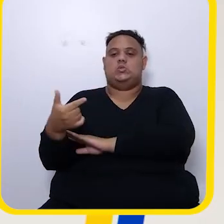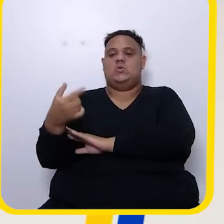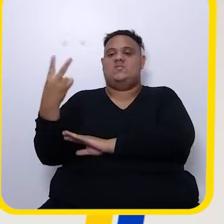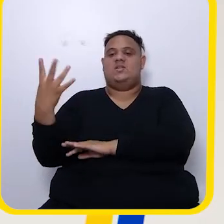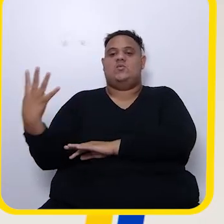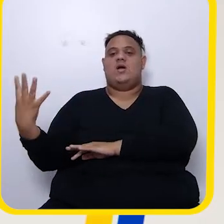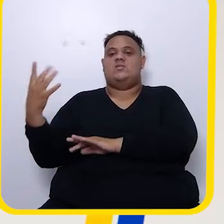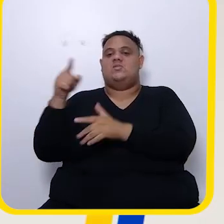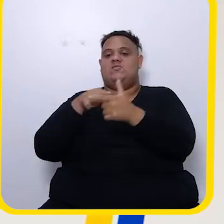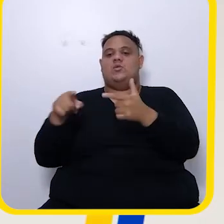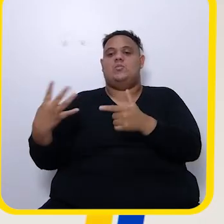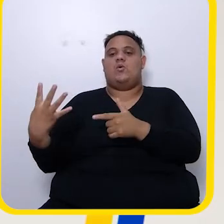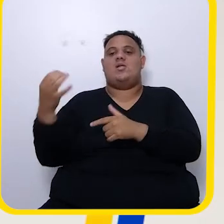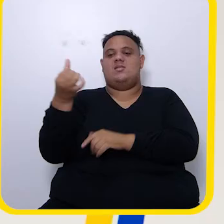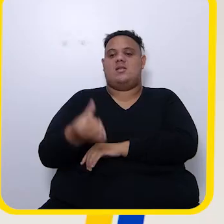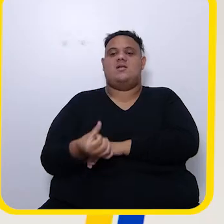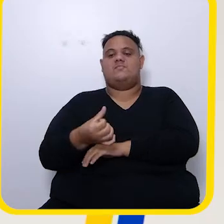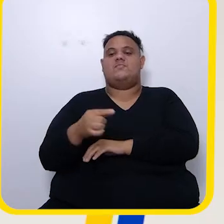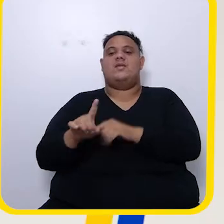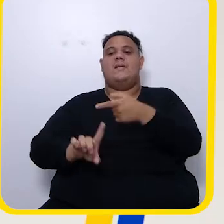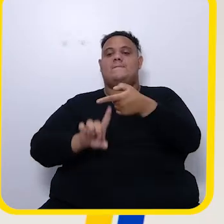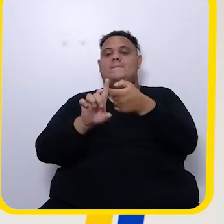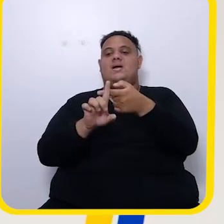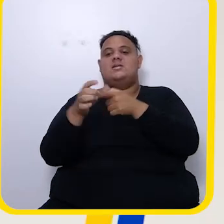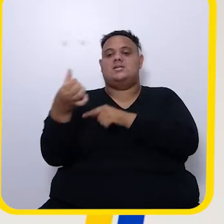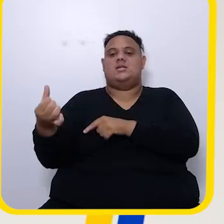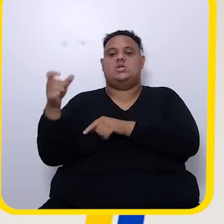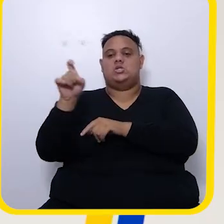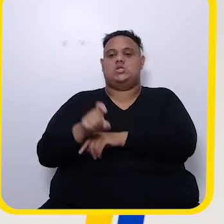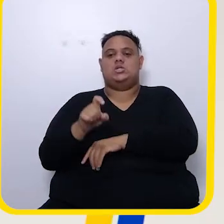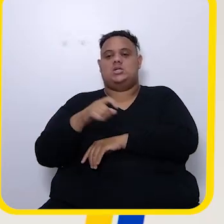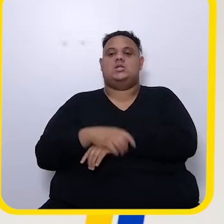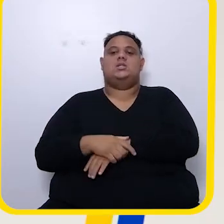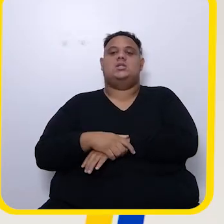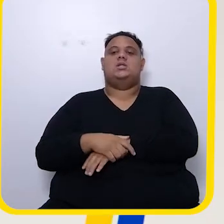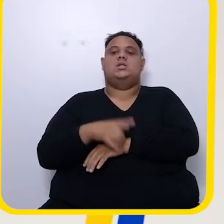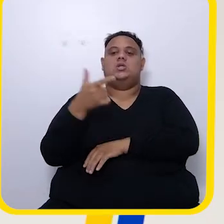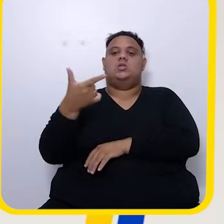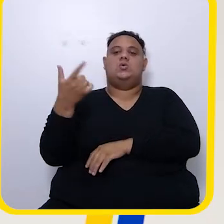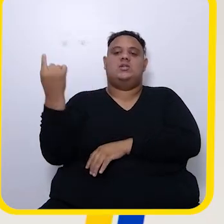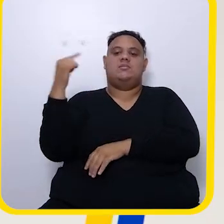24 dividido por 4 dá 6, então vai ficar mais 6x. E